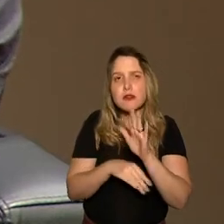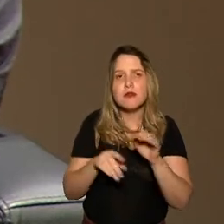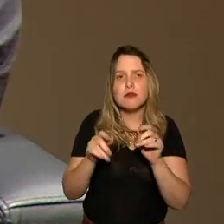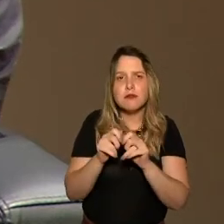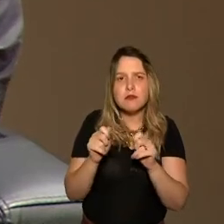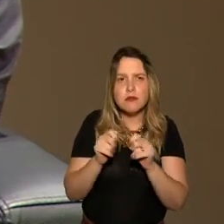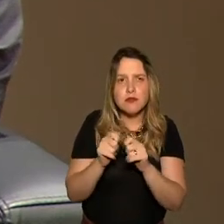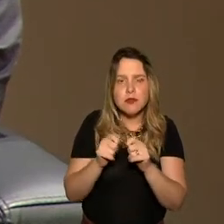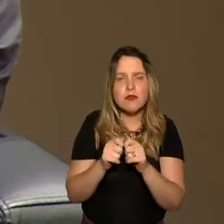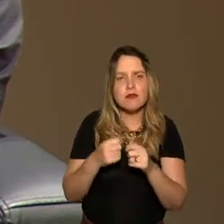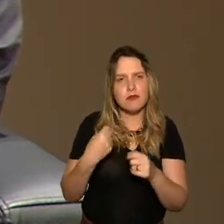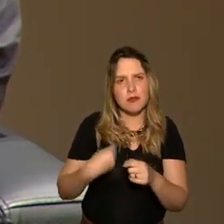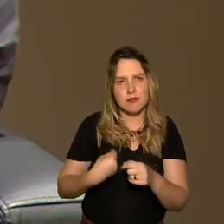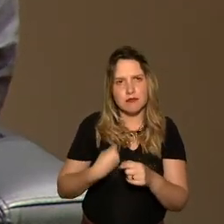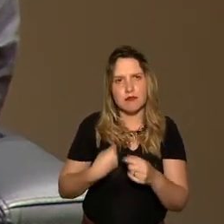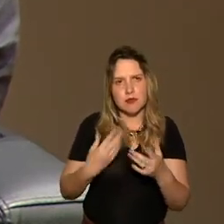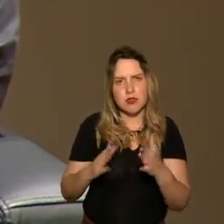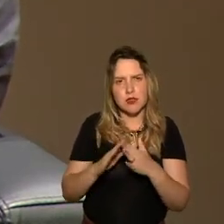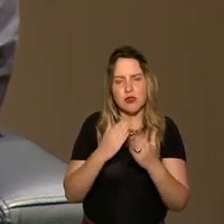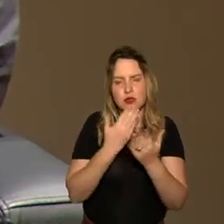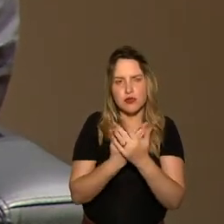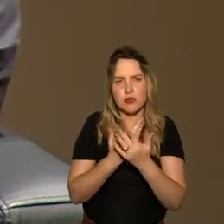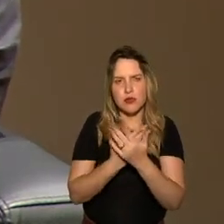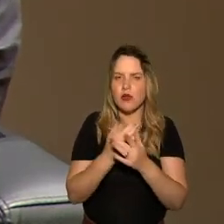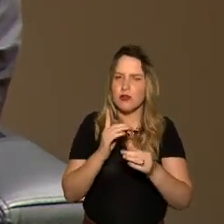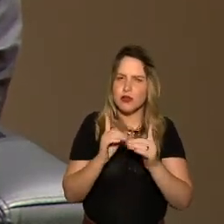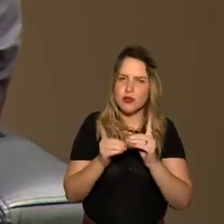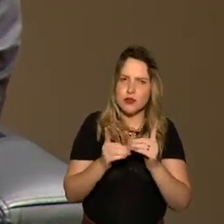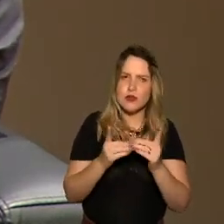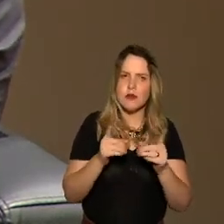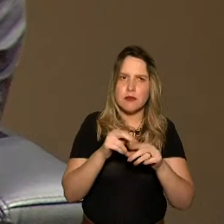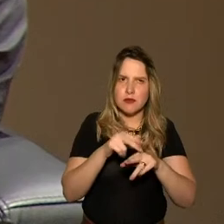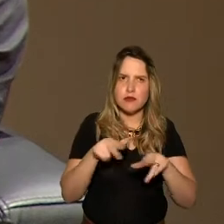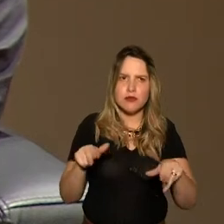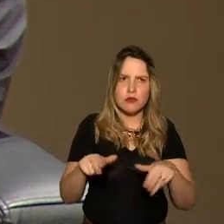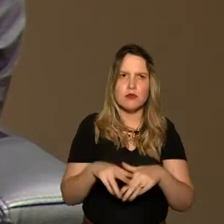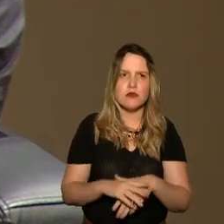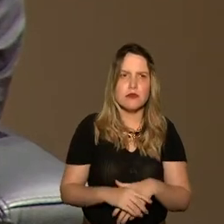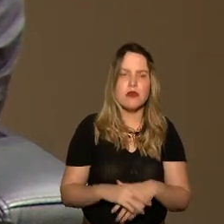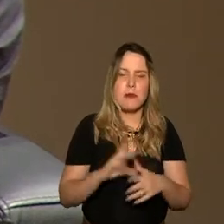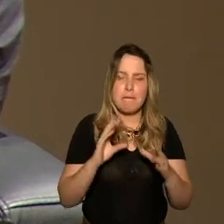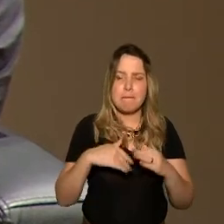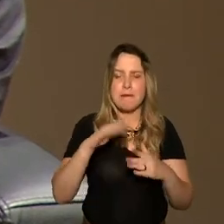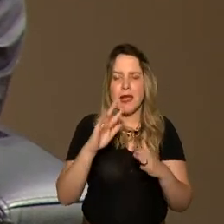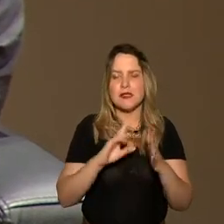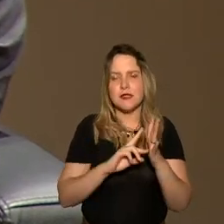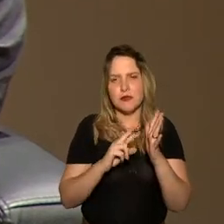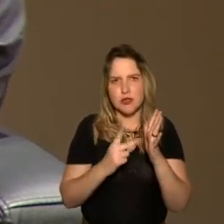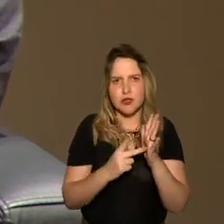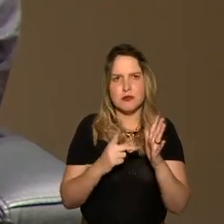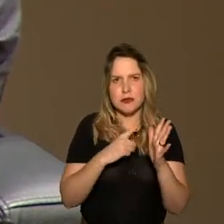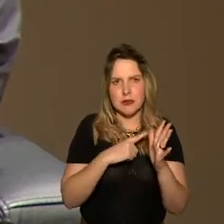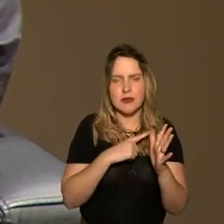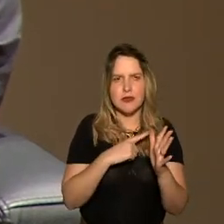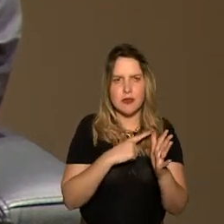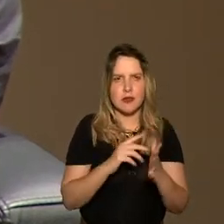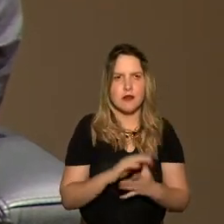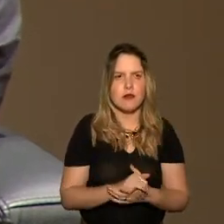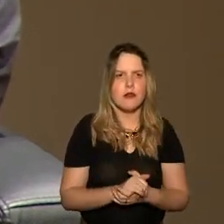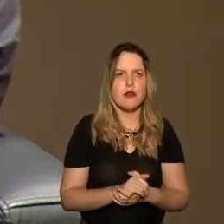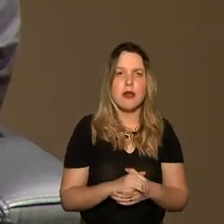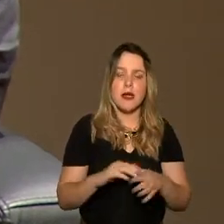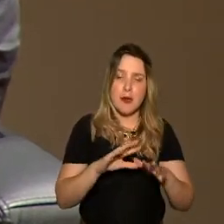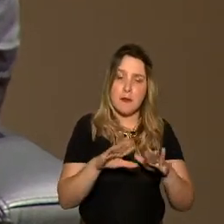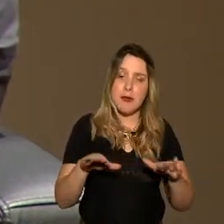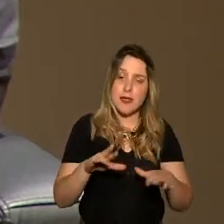que eles estabelecem com seu território né acho que é um dos exemplos assim mais significativos que eu vejo dessa região